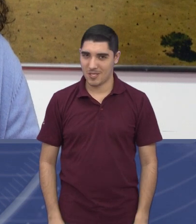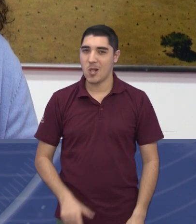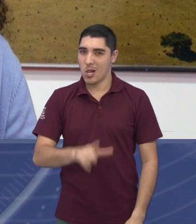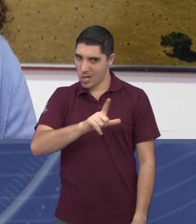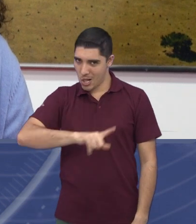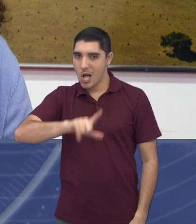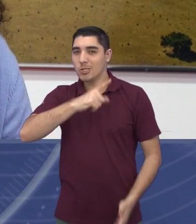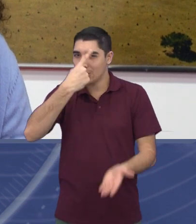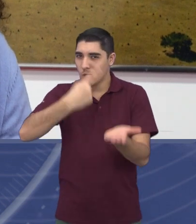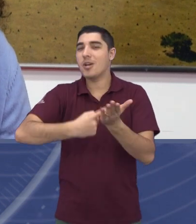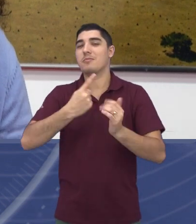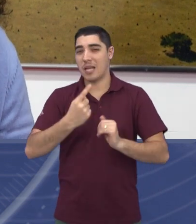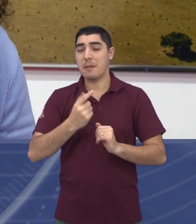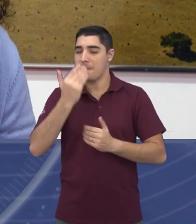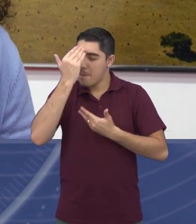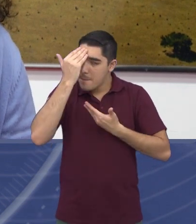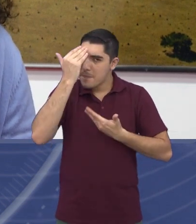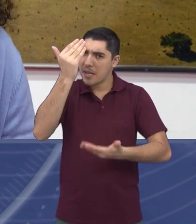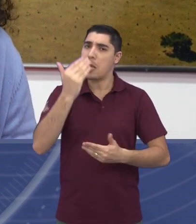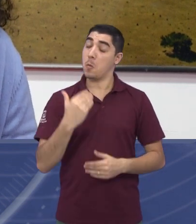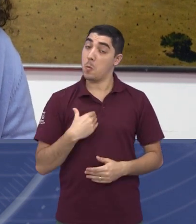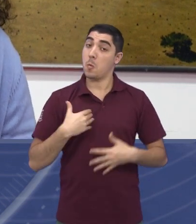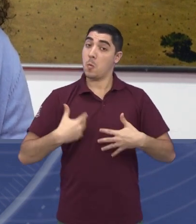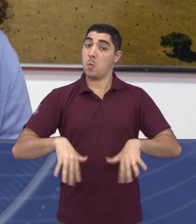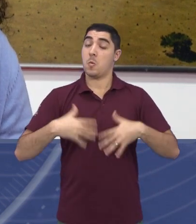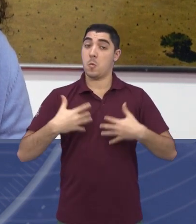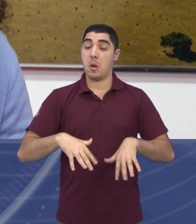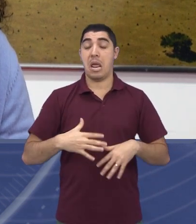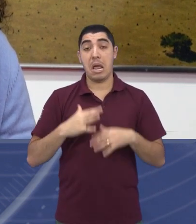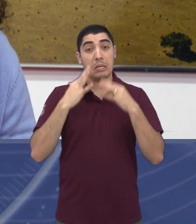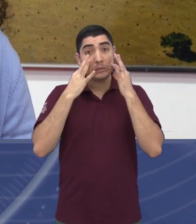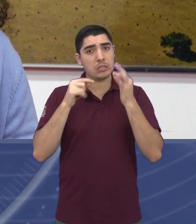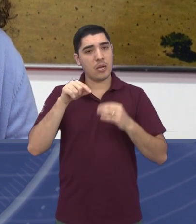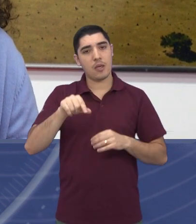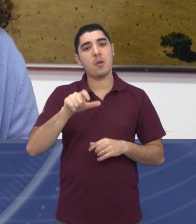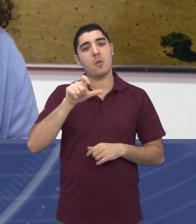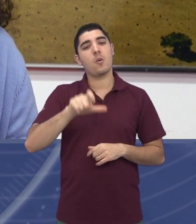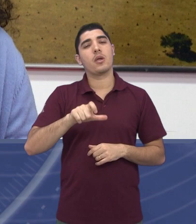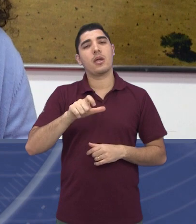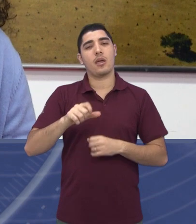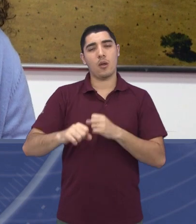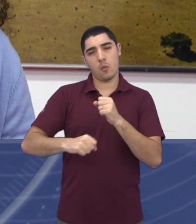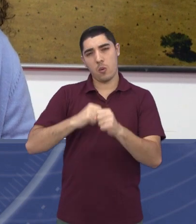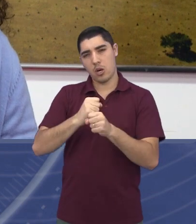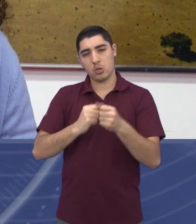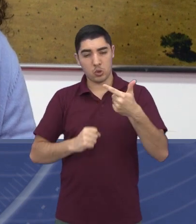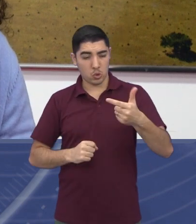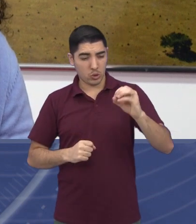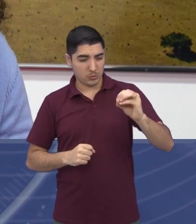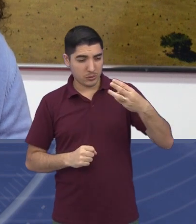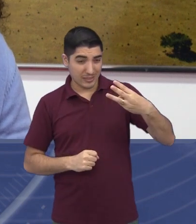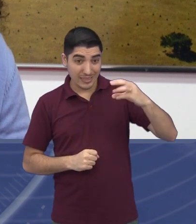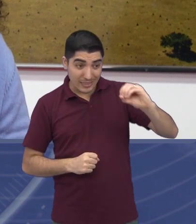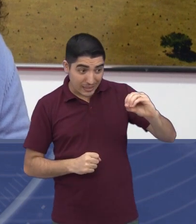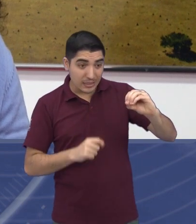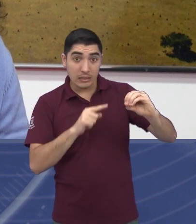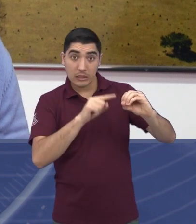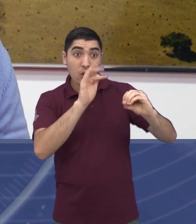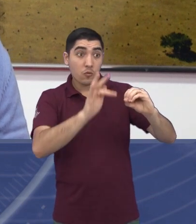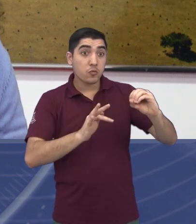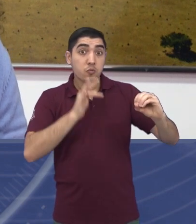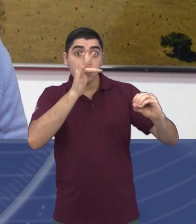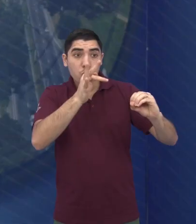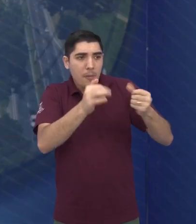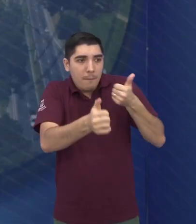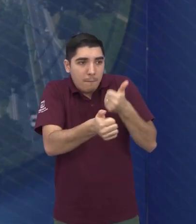Sem dúvida, Tamires, obrigada. Me chamou a atenção esse assunto, né, que em 2030, esses dados, né, de que 2030, que está